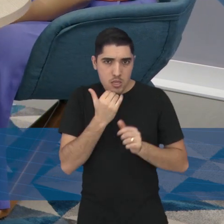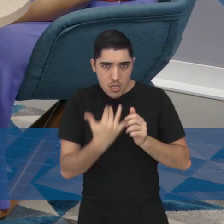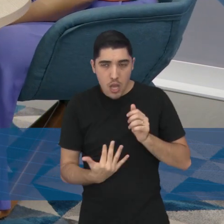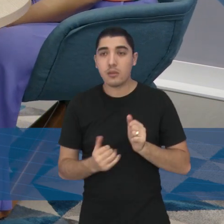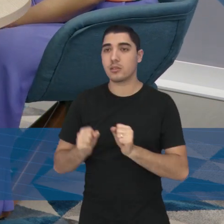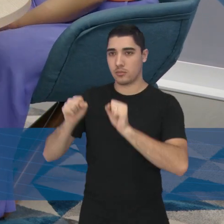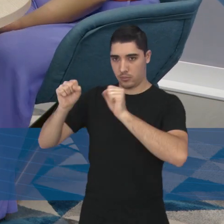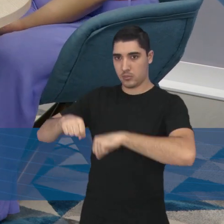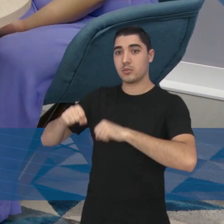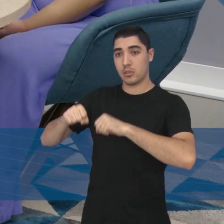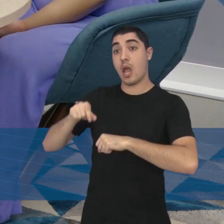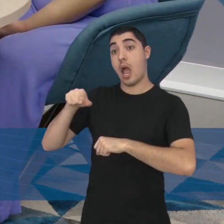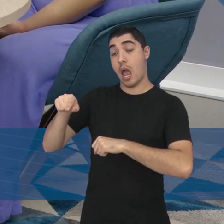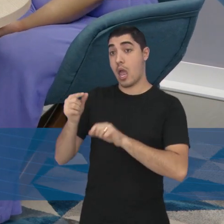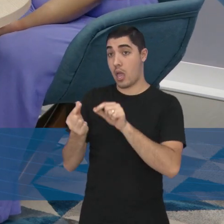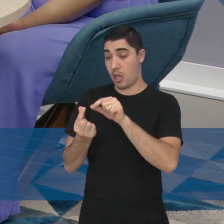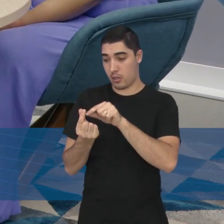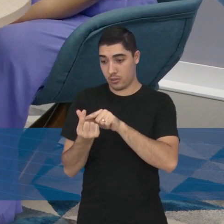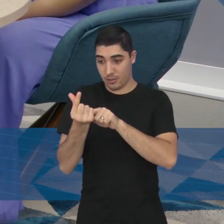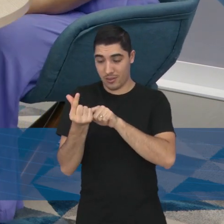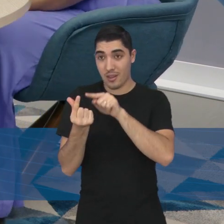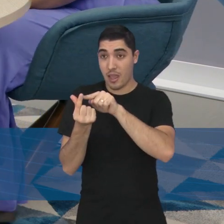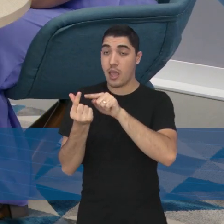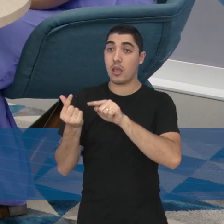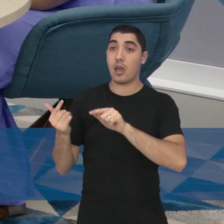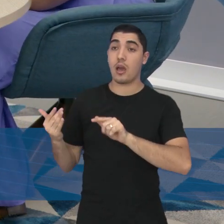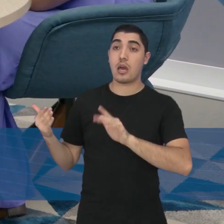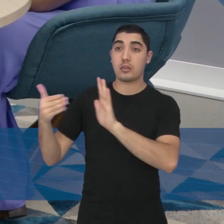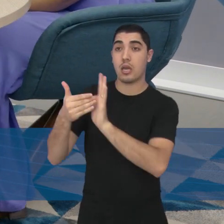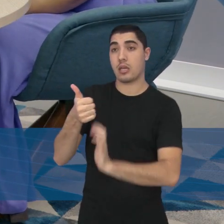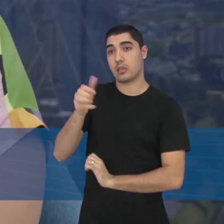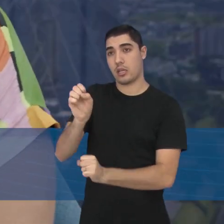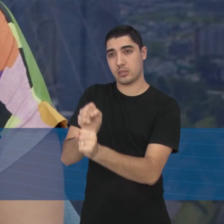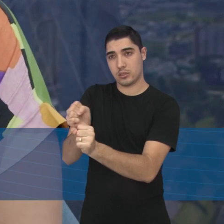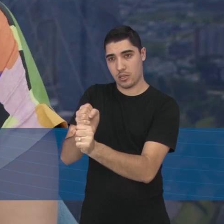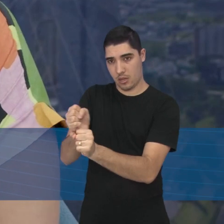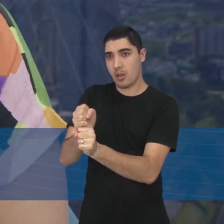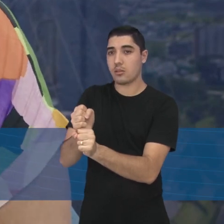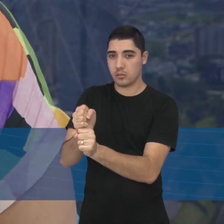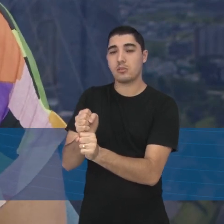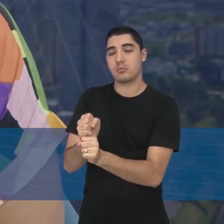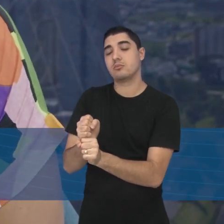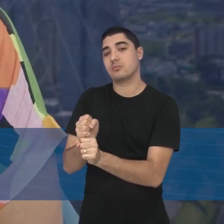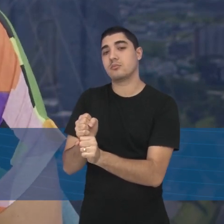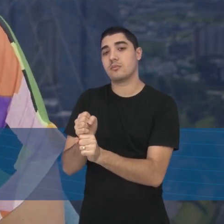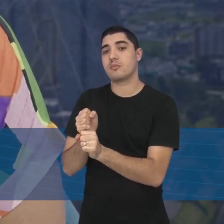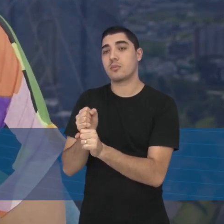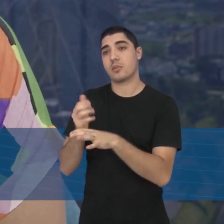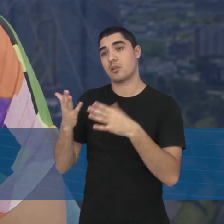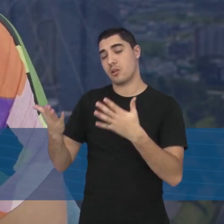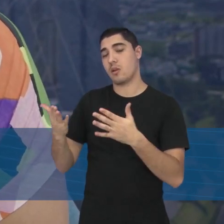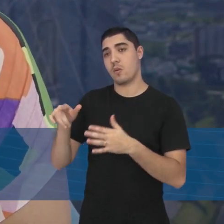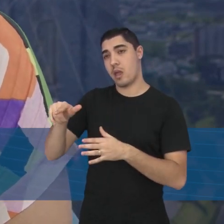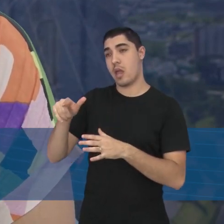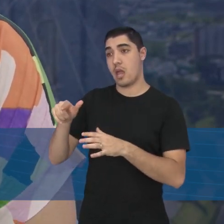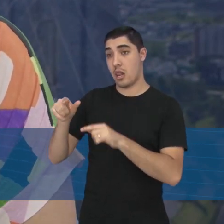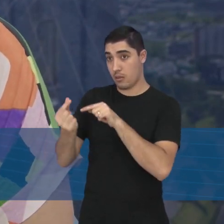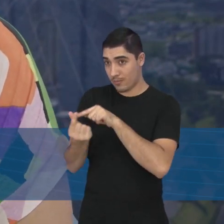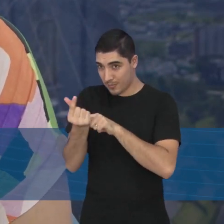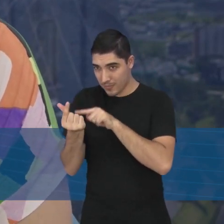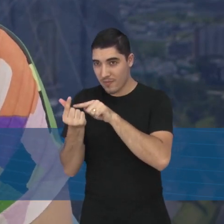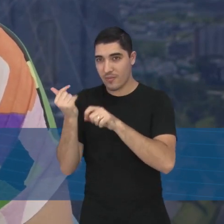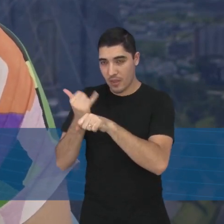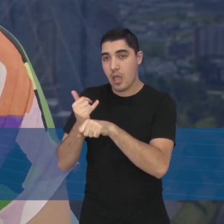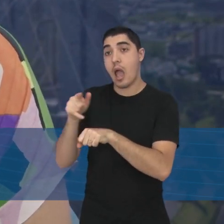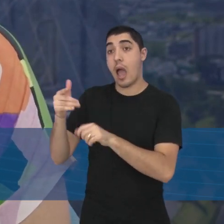DIU que dura 10 anos, em geral. Tem vários tipos de DIU de cobre, mas o clássico, ele dura 10 anos,